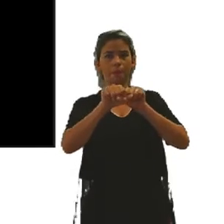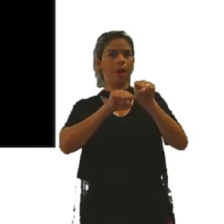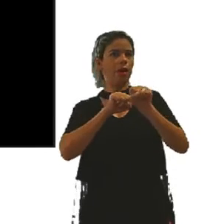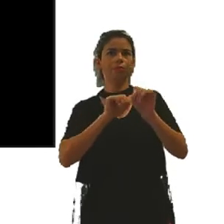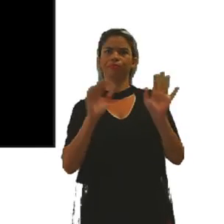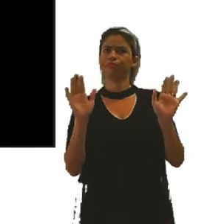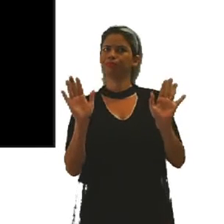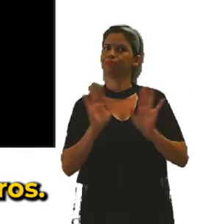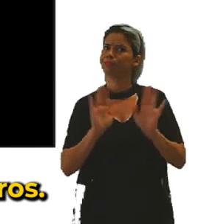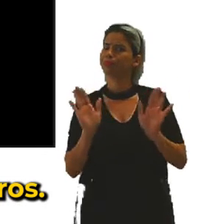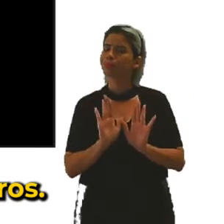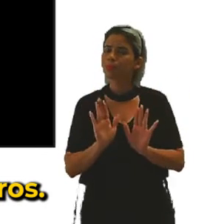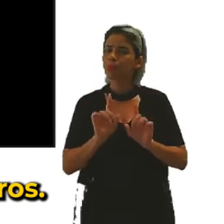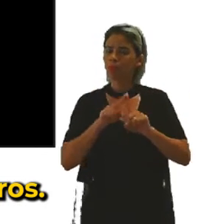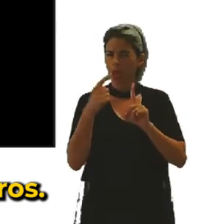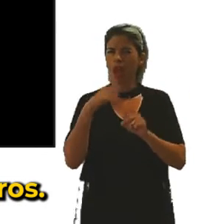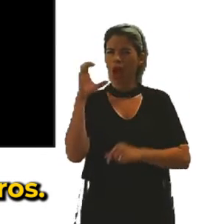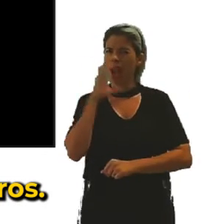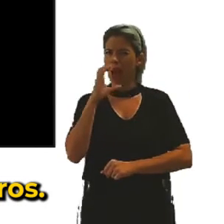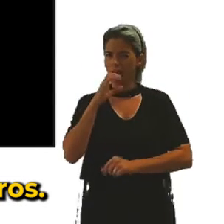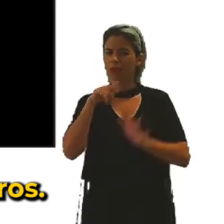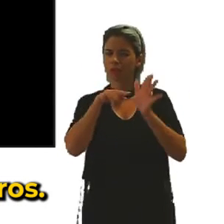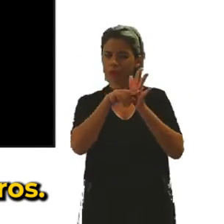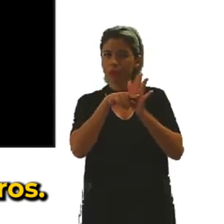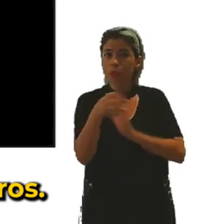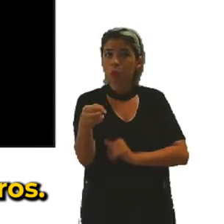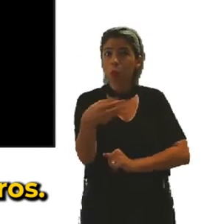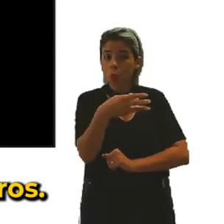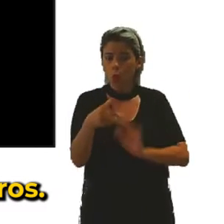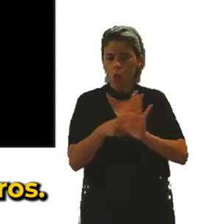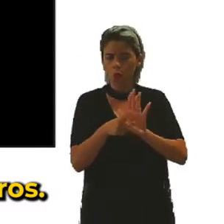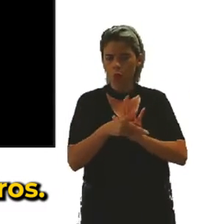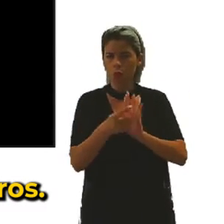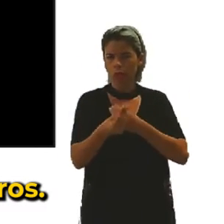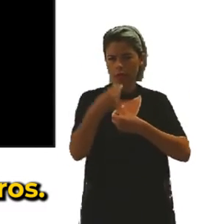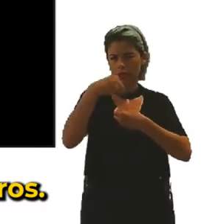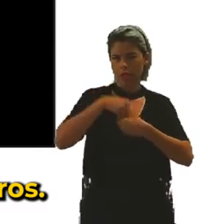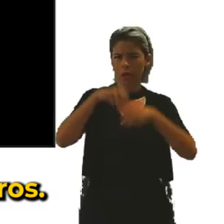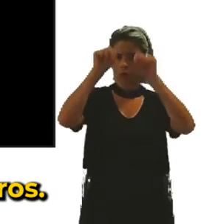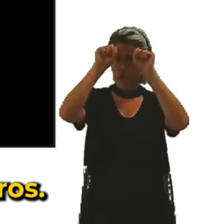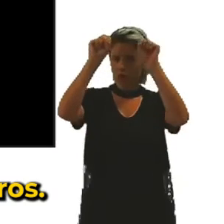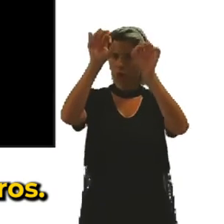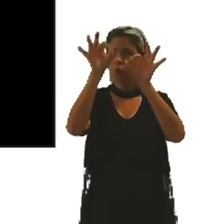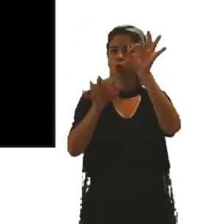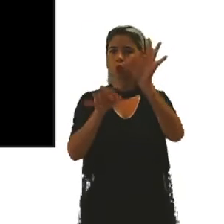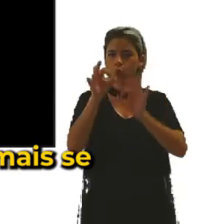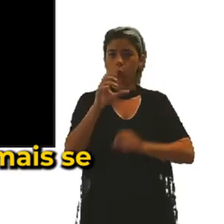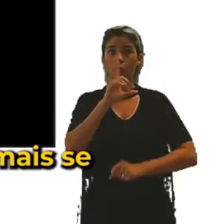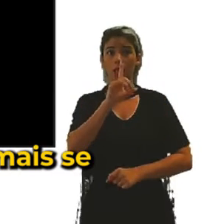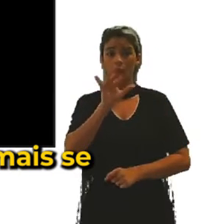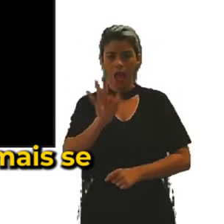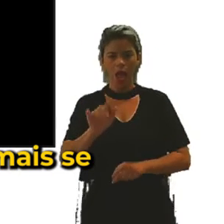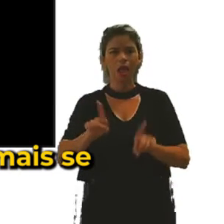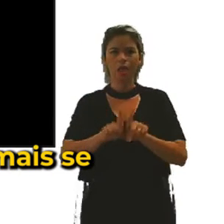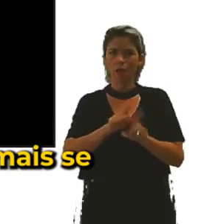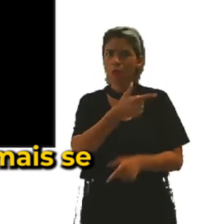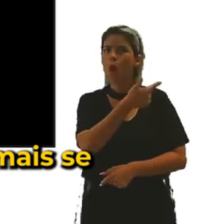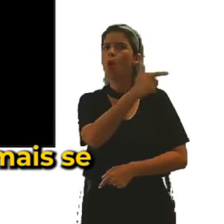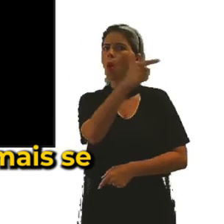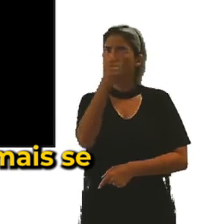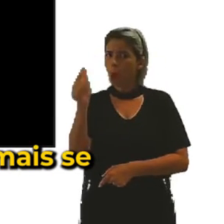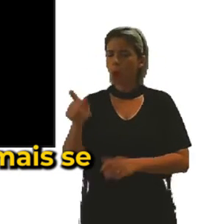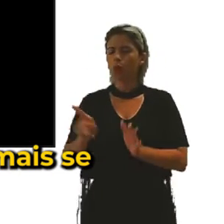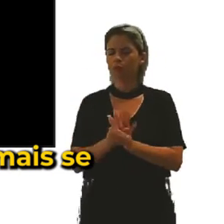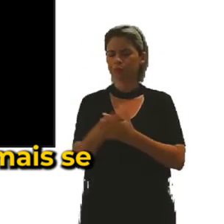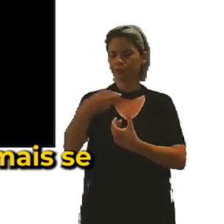rápida pesquisa recente aqui do TJ, do TJDF e de outros. Claro que os